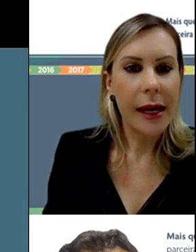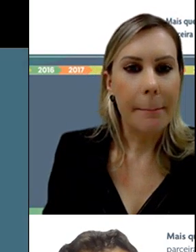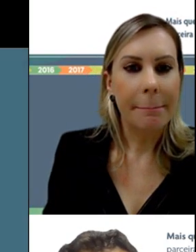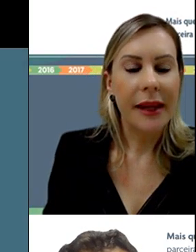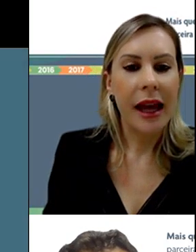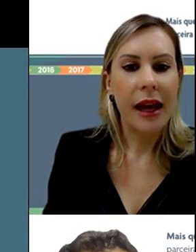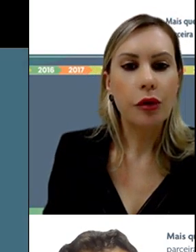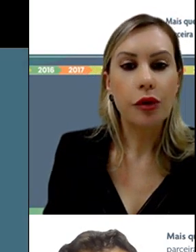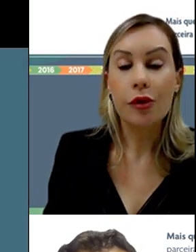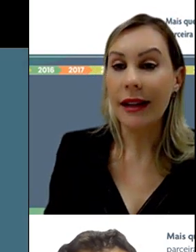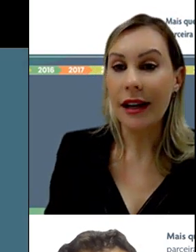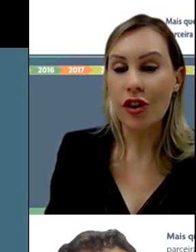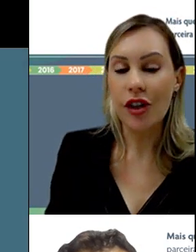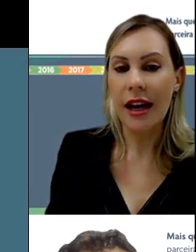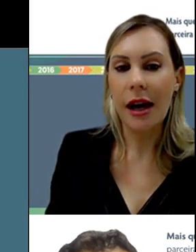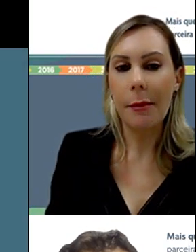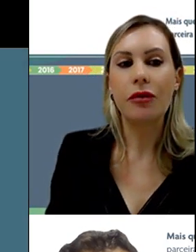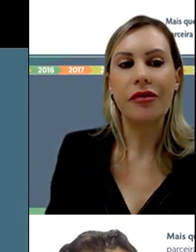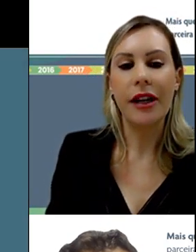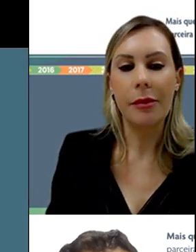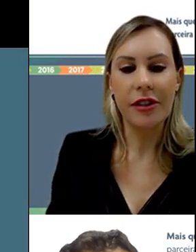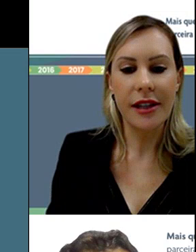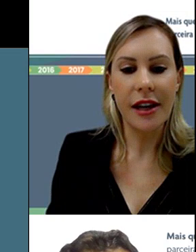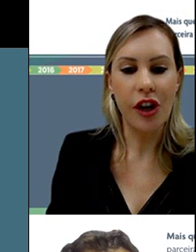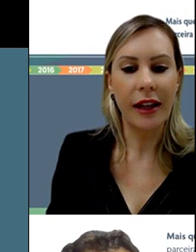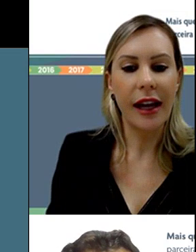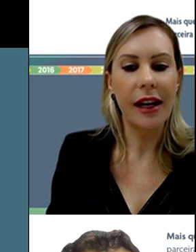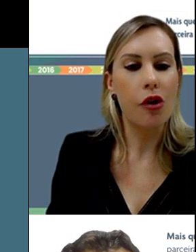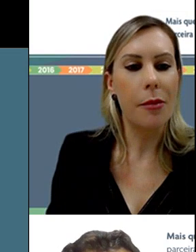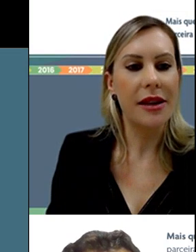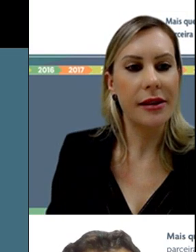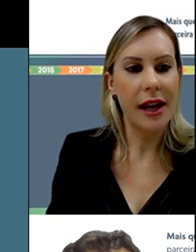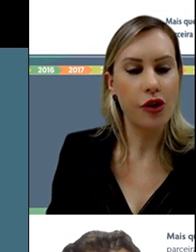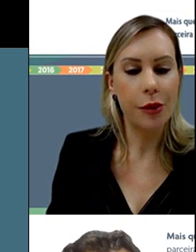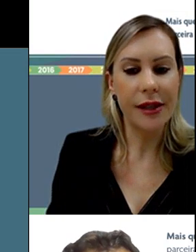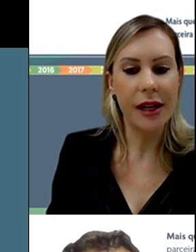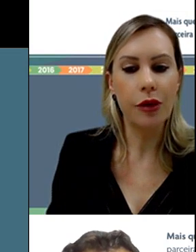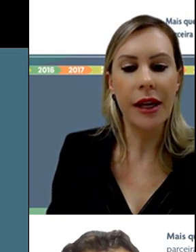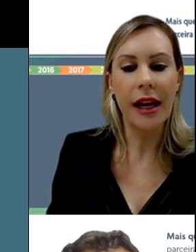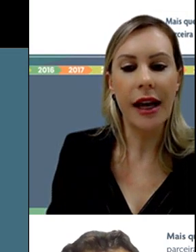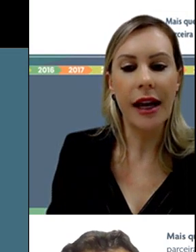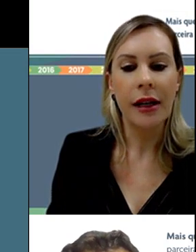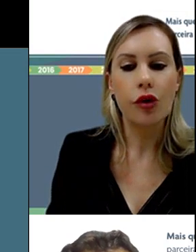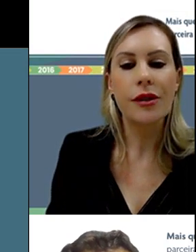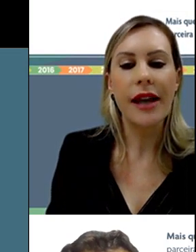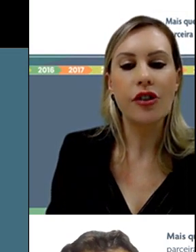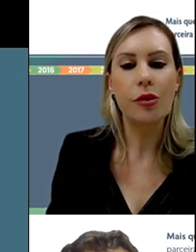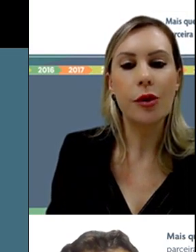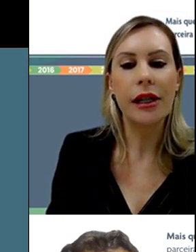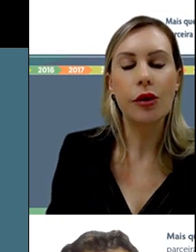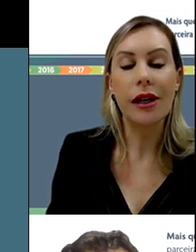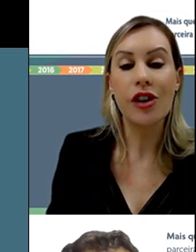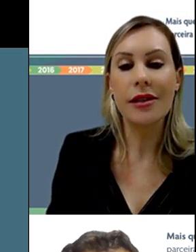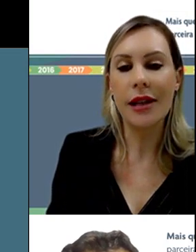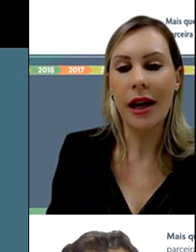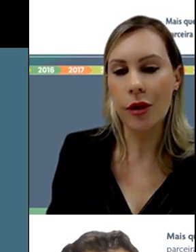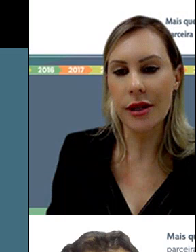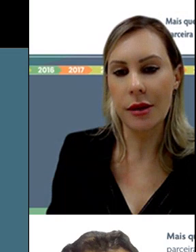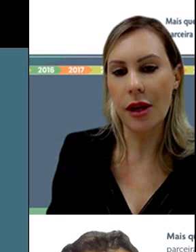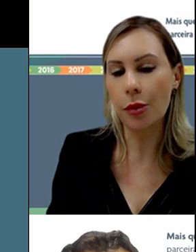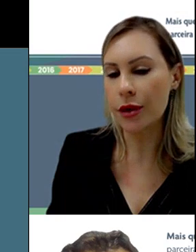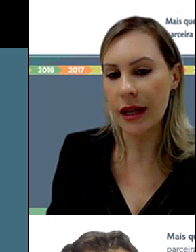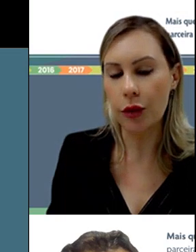Continuando aqui, eu trouxe a taxa de carregamento. Eu falei para vocês já, né, que ela começa em 7% e ela, no 7º ano, ela já